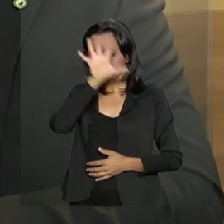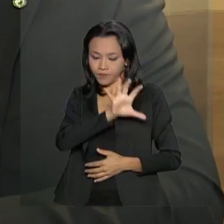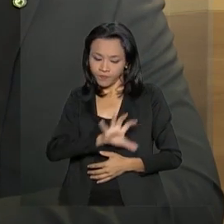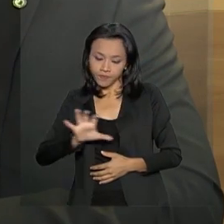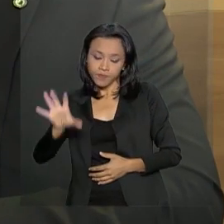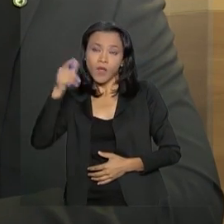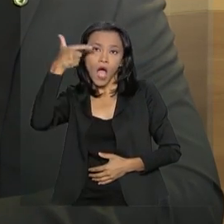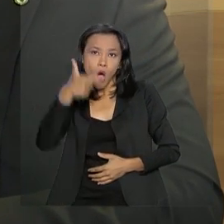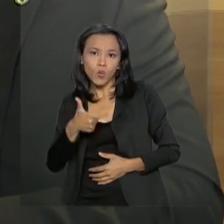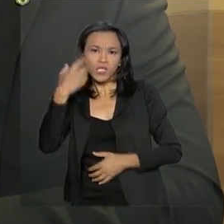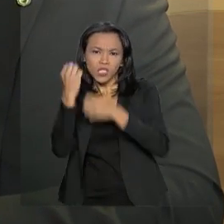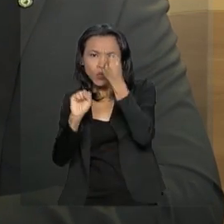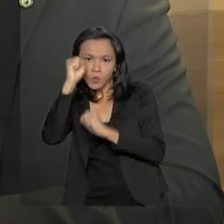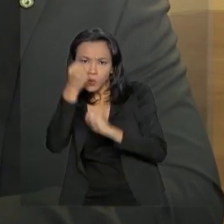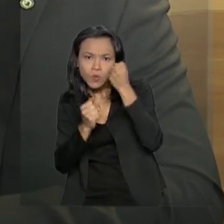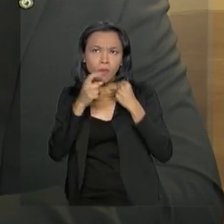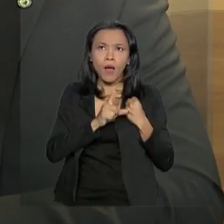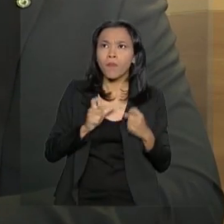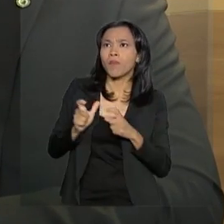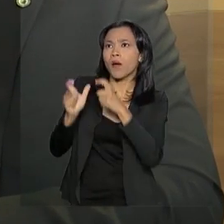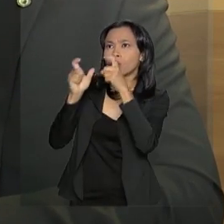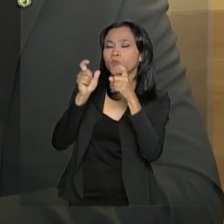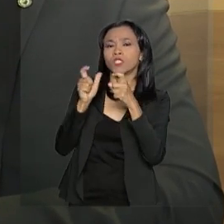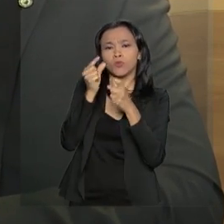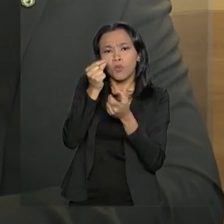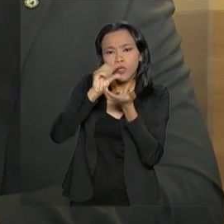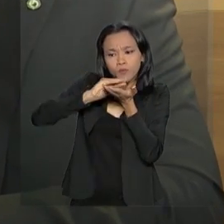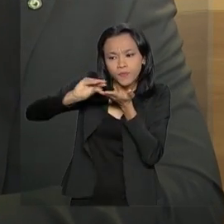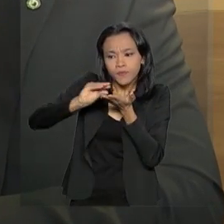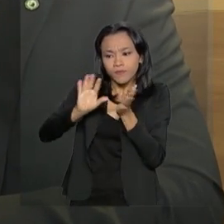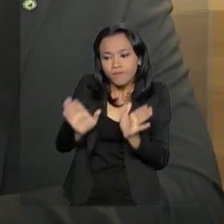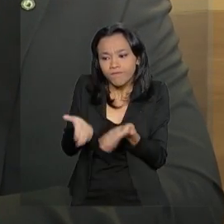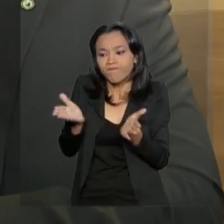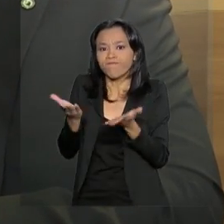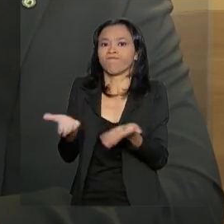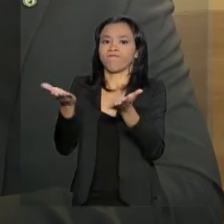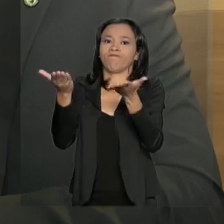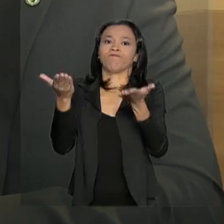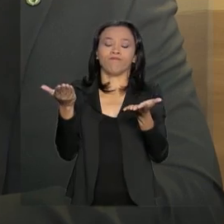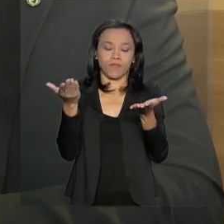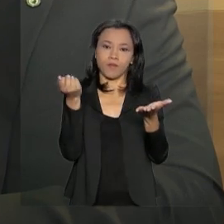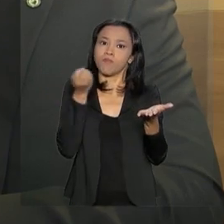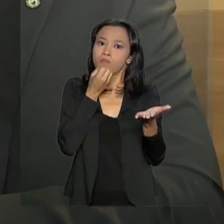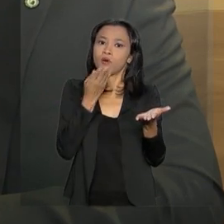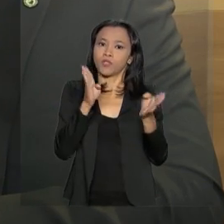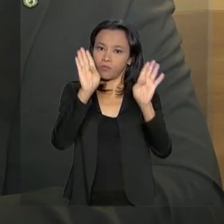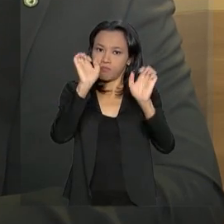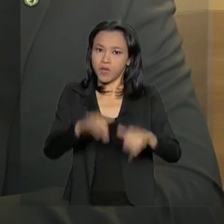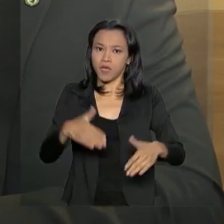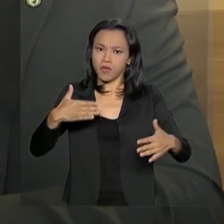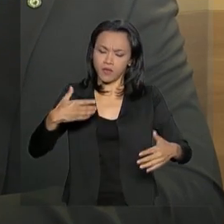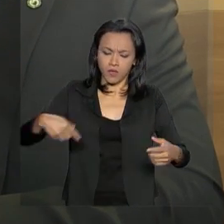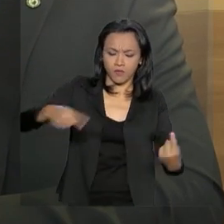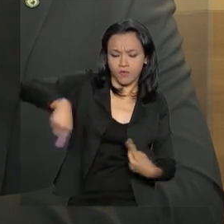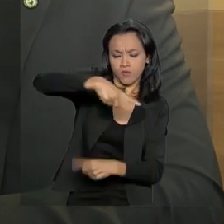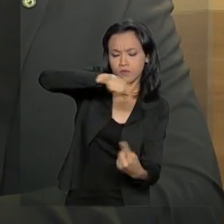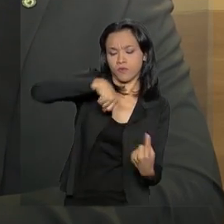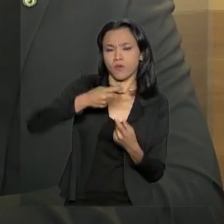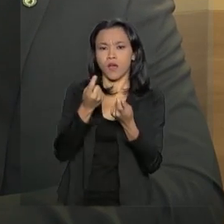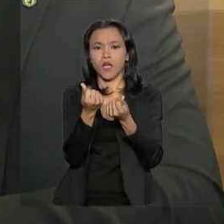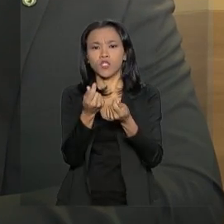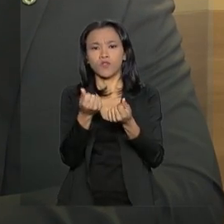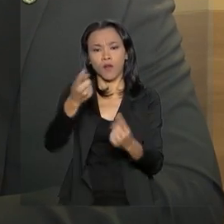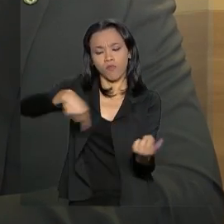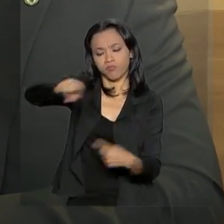cadeias produtivas que, com um pequeno investimento, possam trazer um grande benefício, dinamizando a economia, tirando da